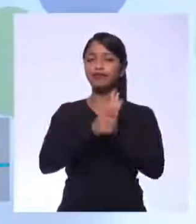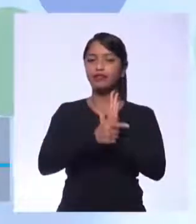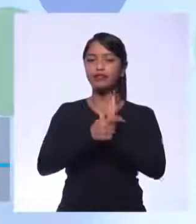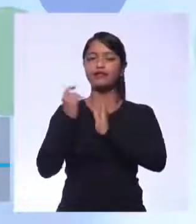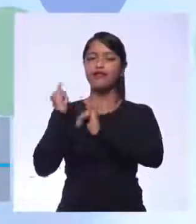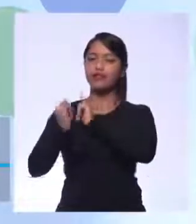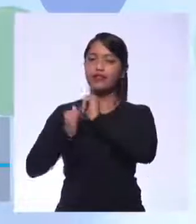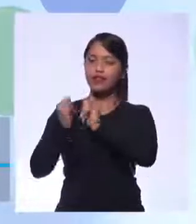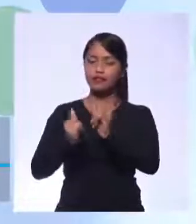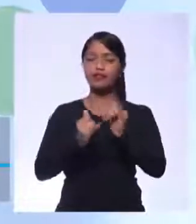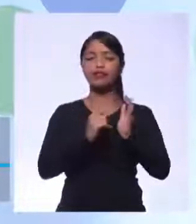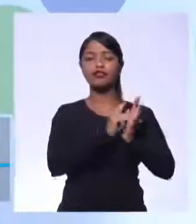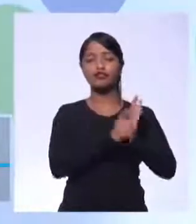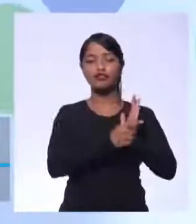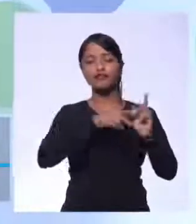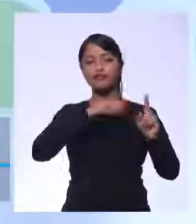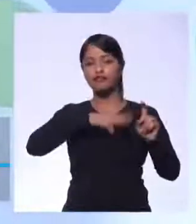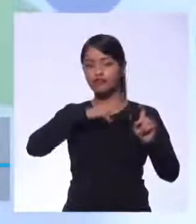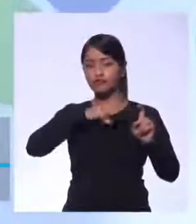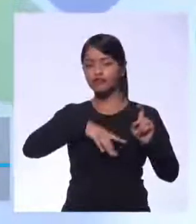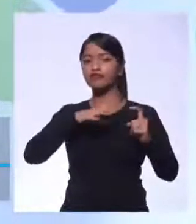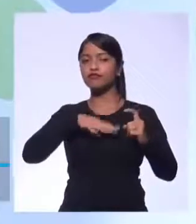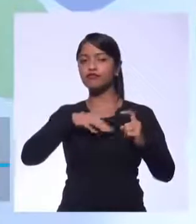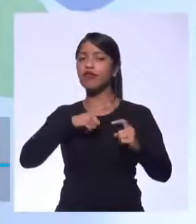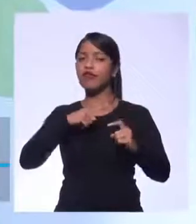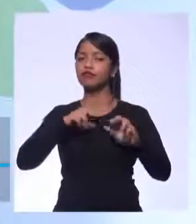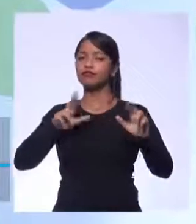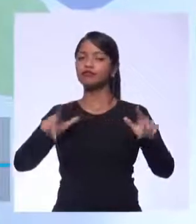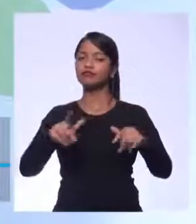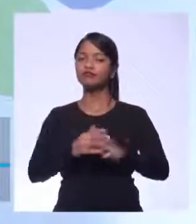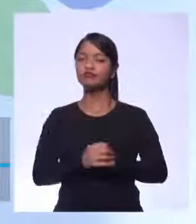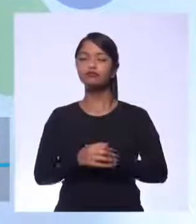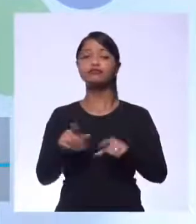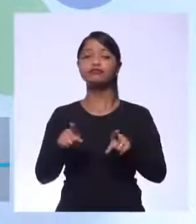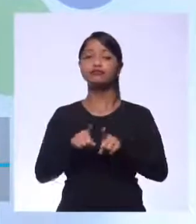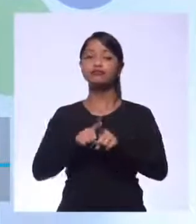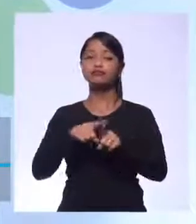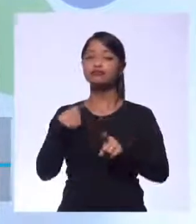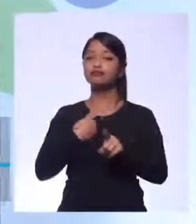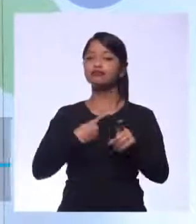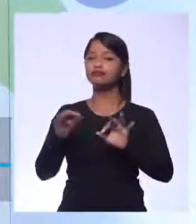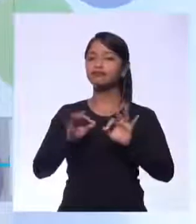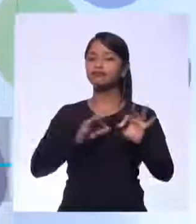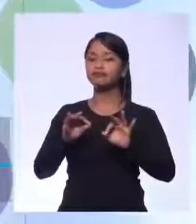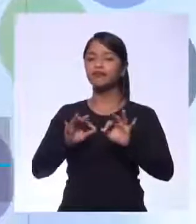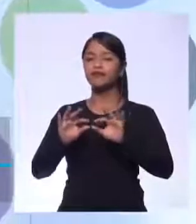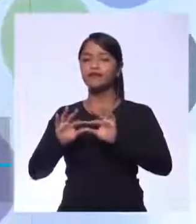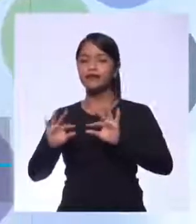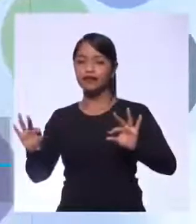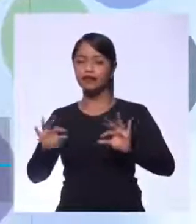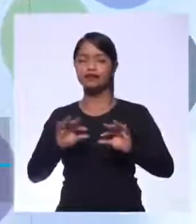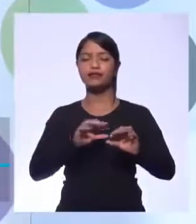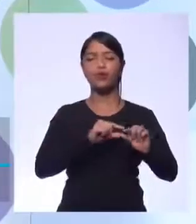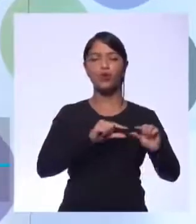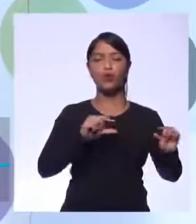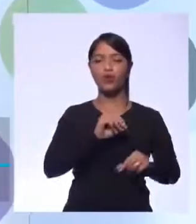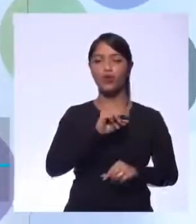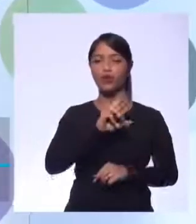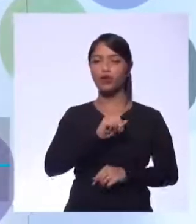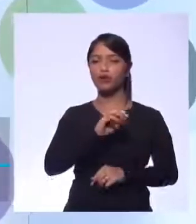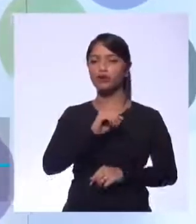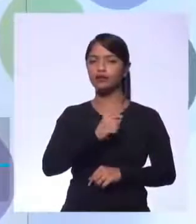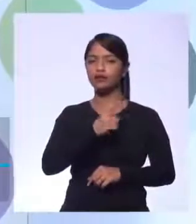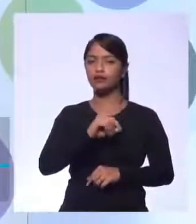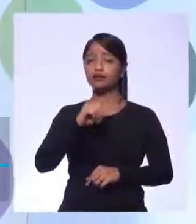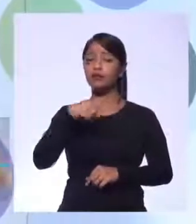lenda e gênero mito, entenderam, a gente começou a preparar a base para a frase, oração, e depois a gente vai falar sobre período. Na telinha